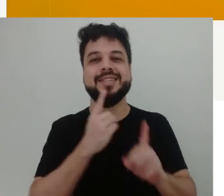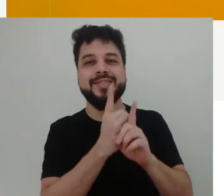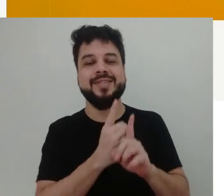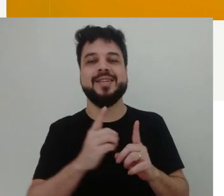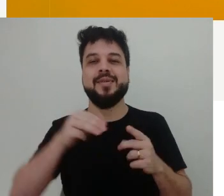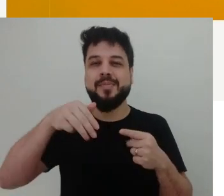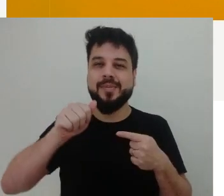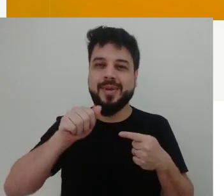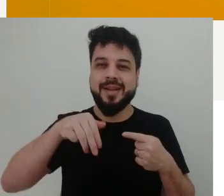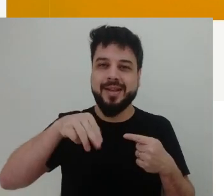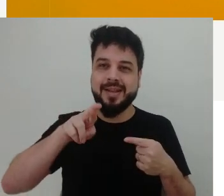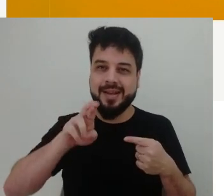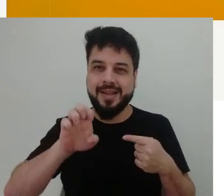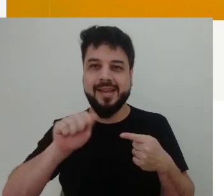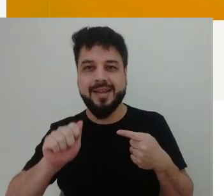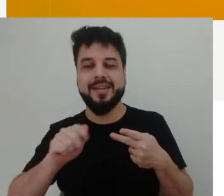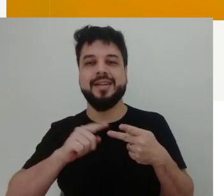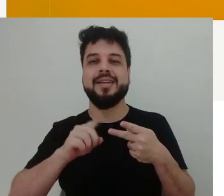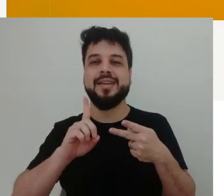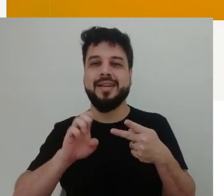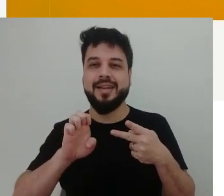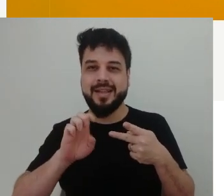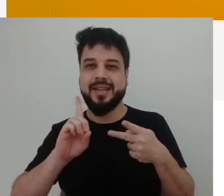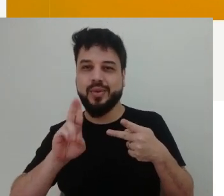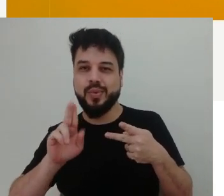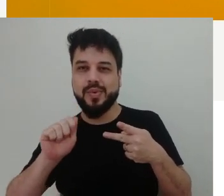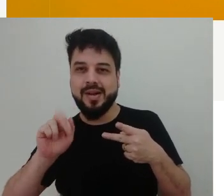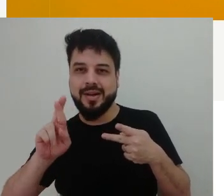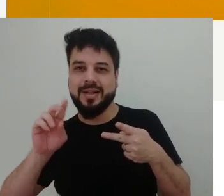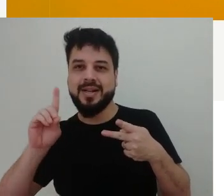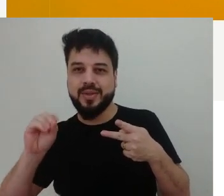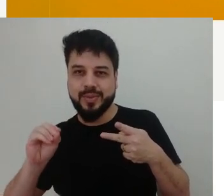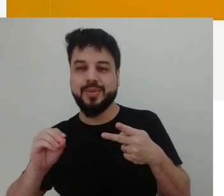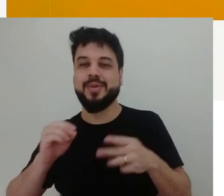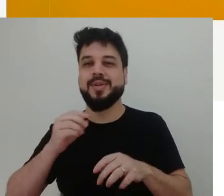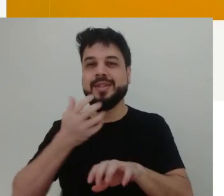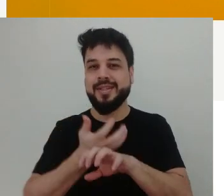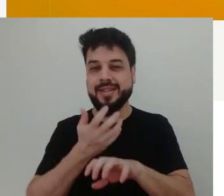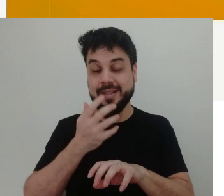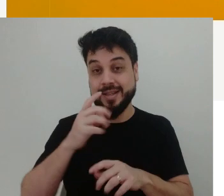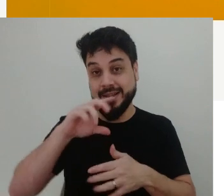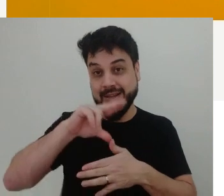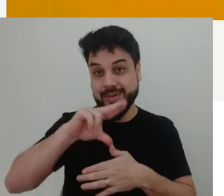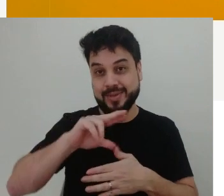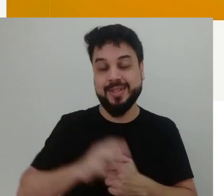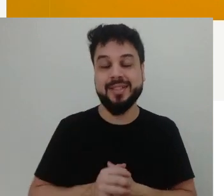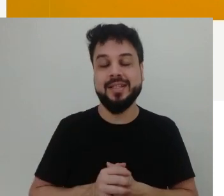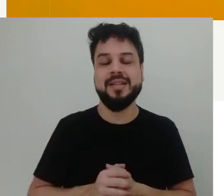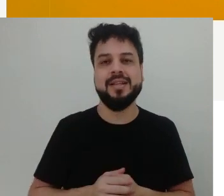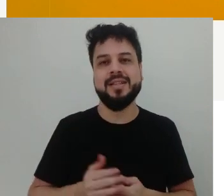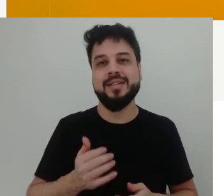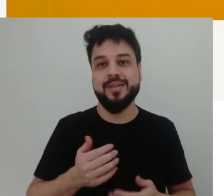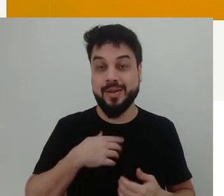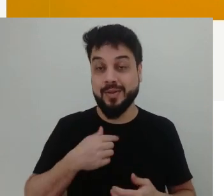minha necessidade de aprender uma nova língua. Não quero deixar nenhum mal entendido sobre isso. Muito obrigado, muitas